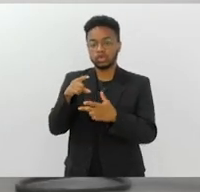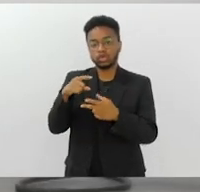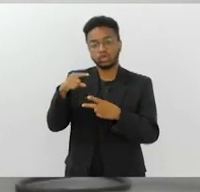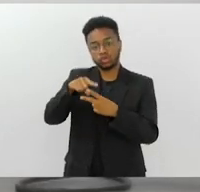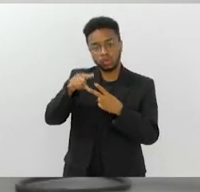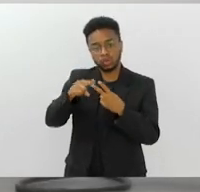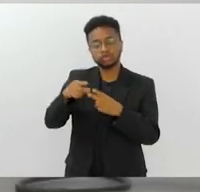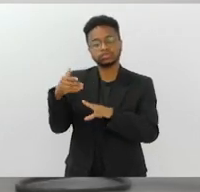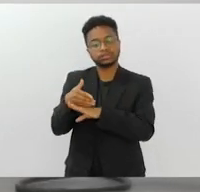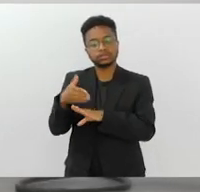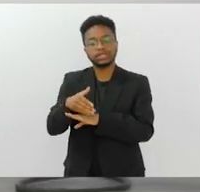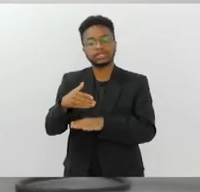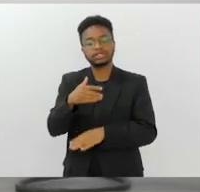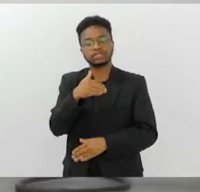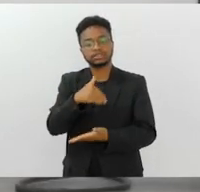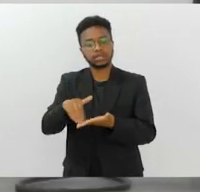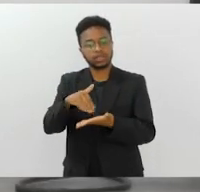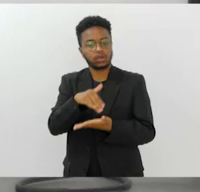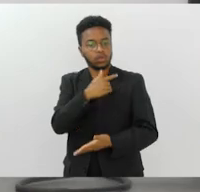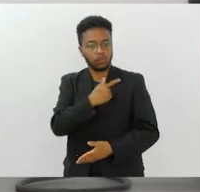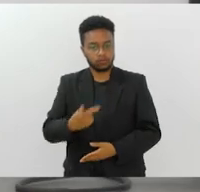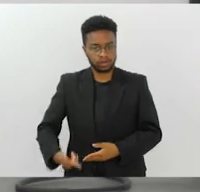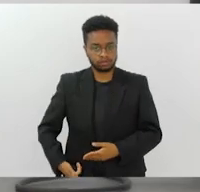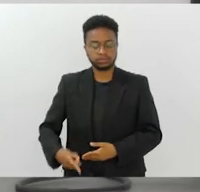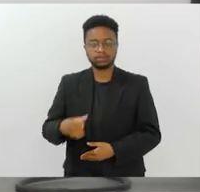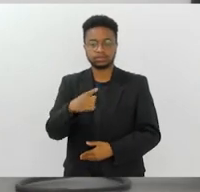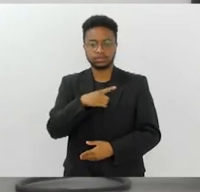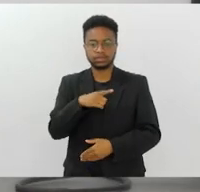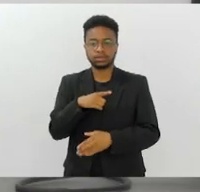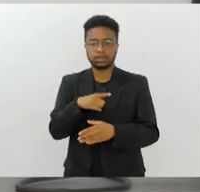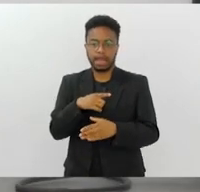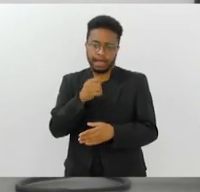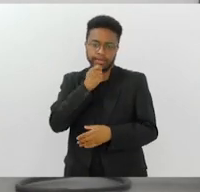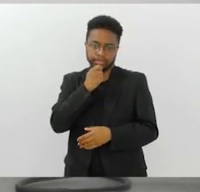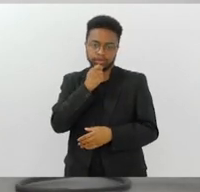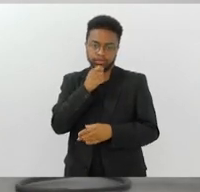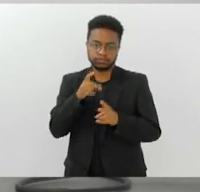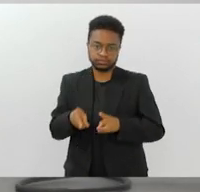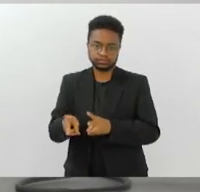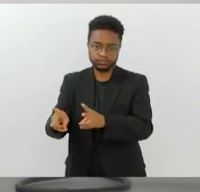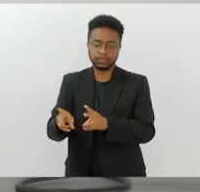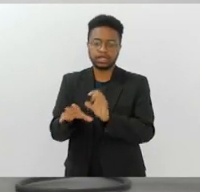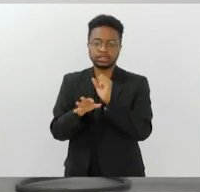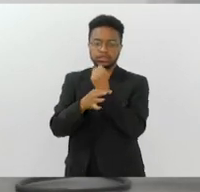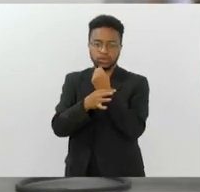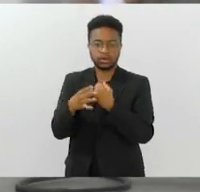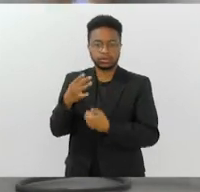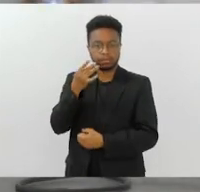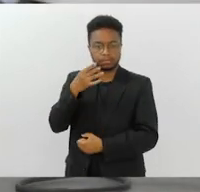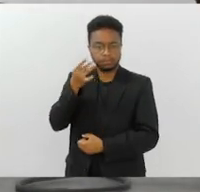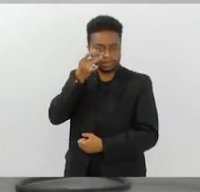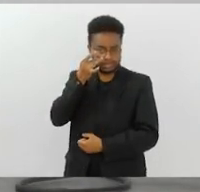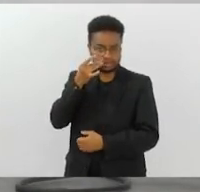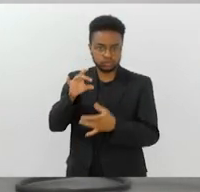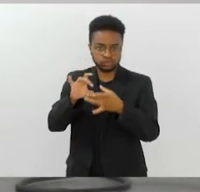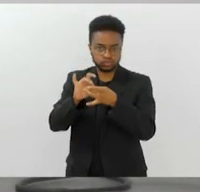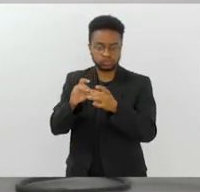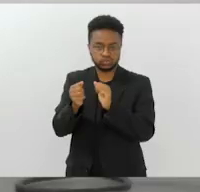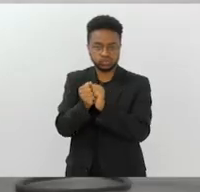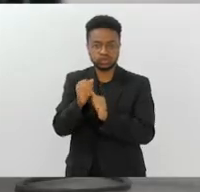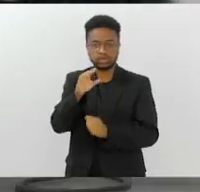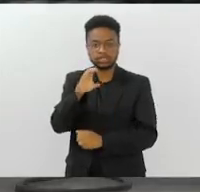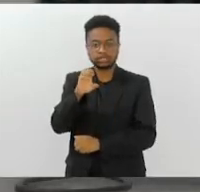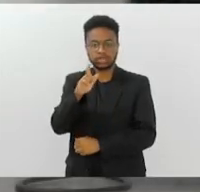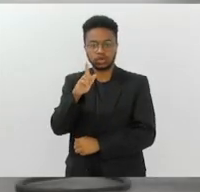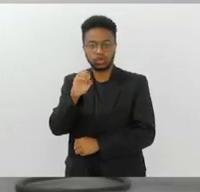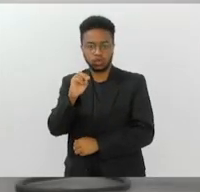governo Aonde tá lotado tá lotado ainda né o segurança presente na segov e ao longo de uma